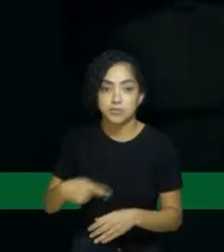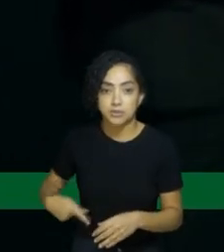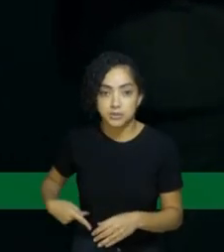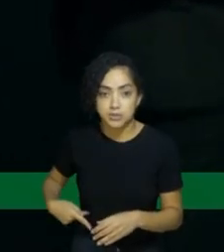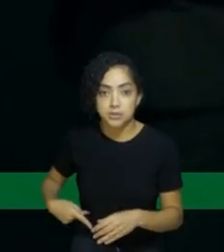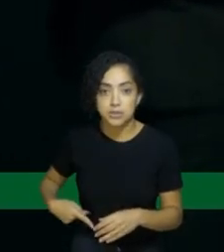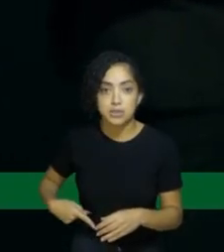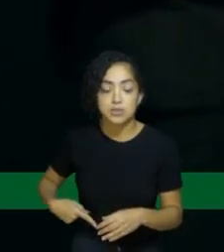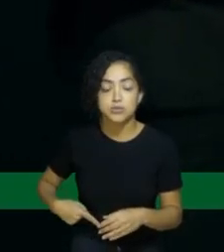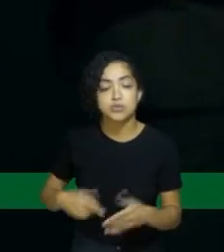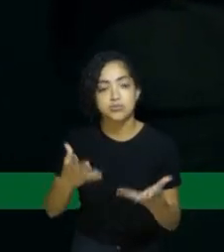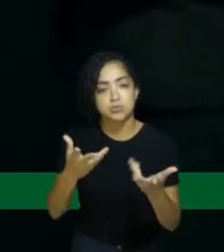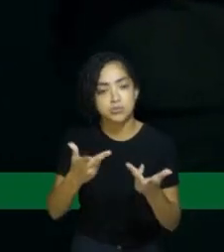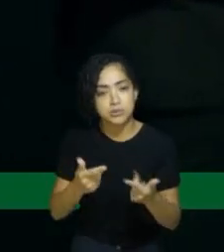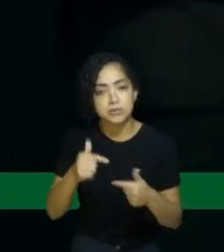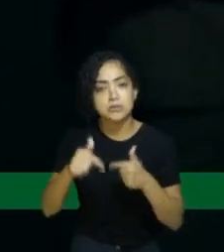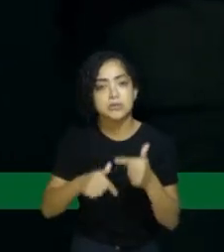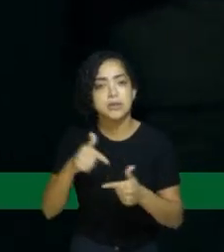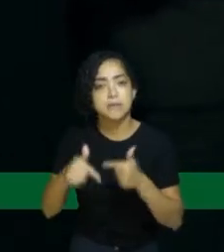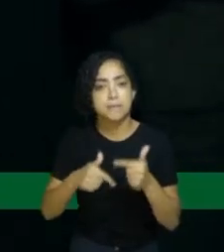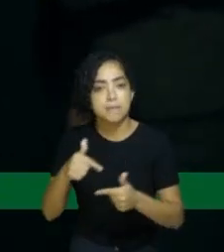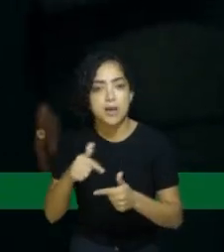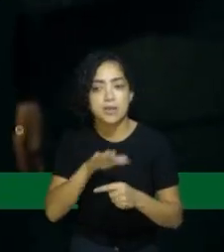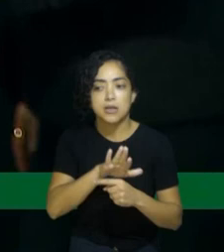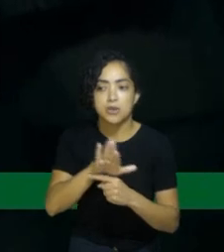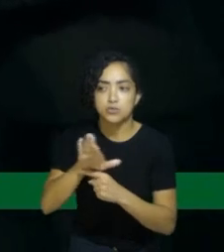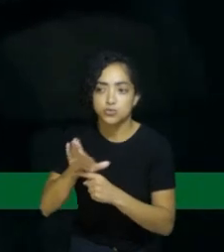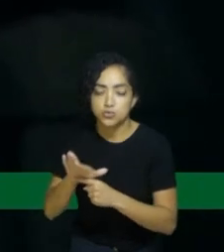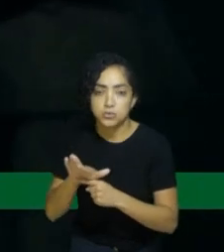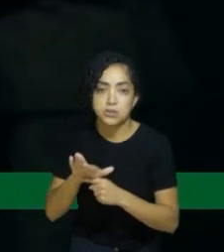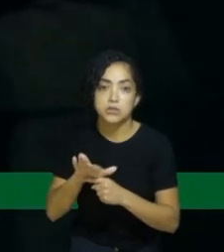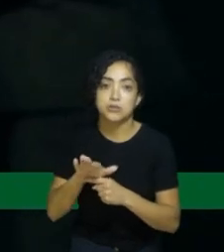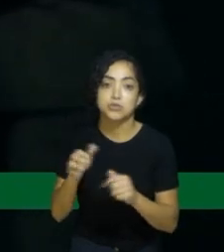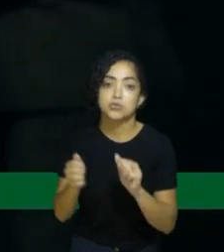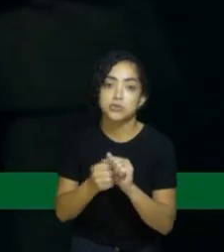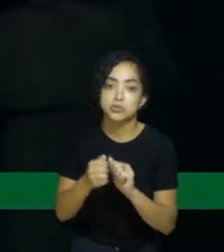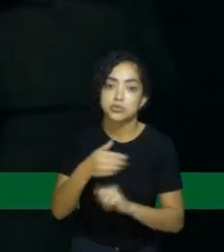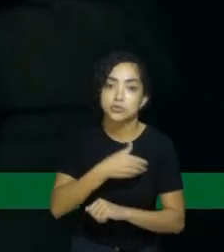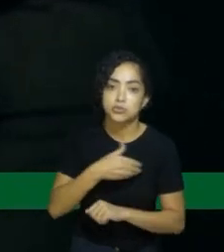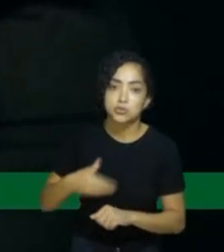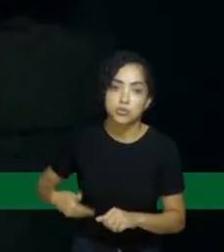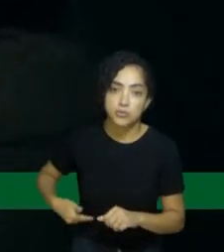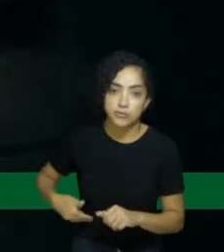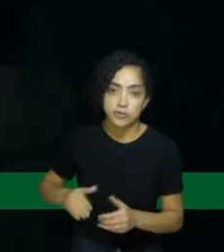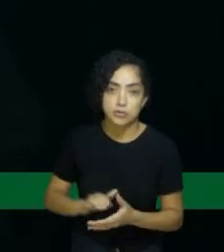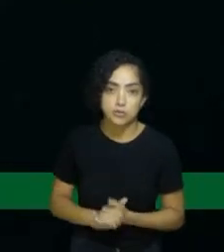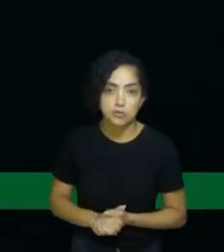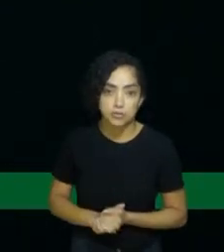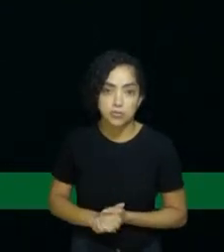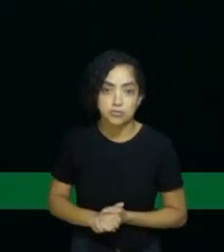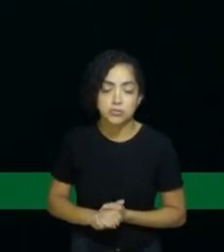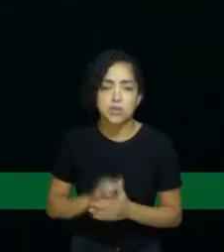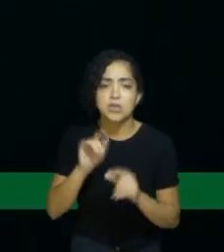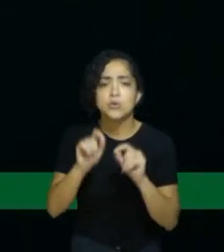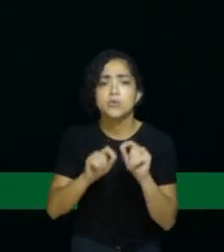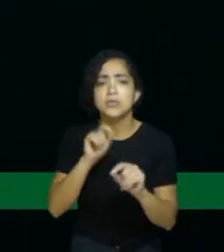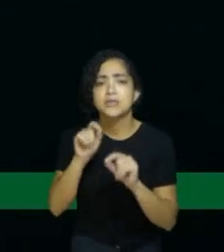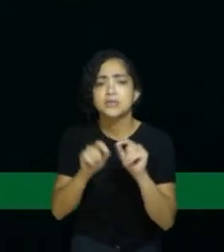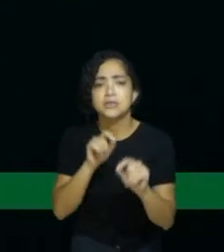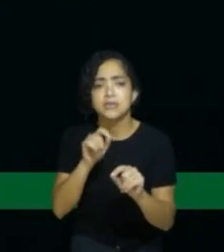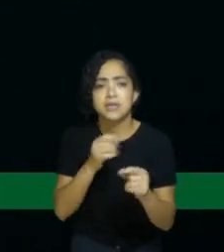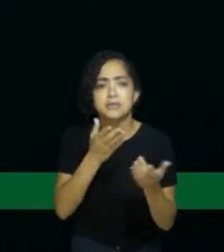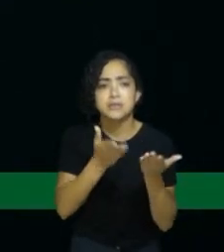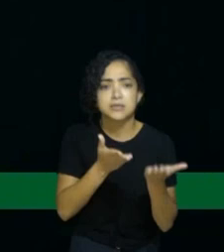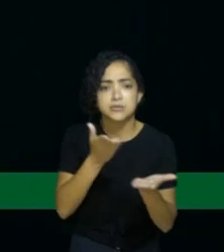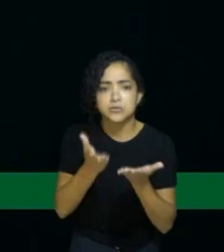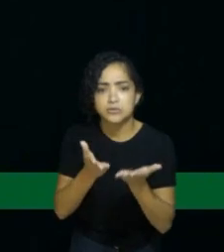excelente trabalho que vem desenvolvendo ajudando as clínicas juntamente com o Governo do Estado então o que que é essa linha de cuidado avançada